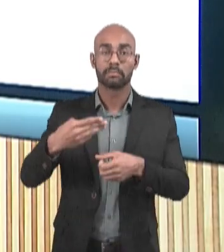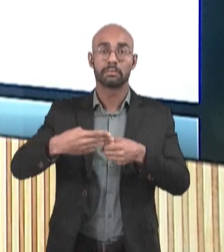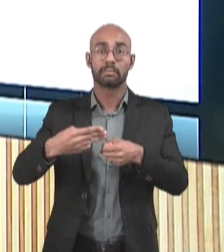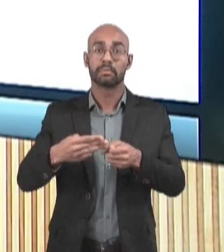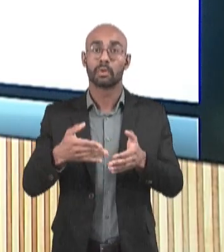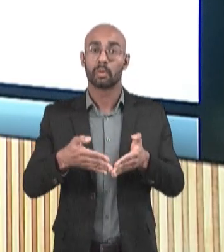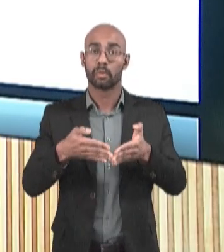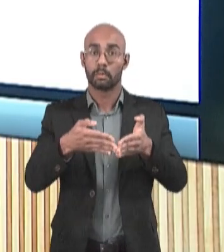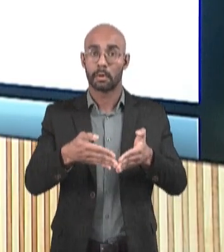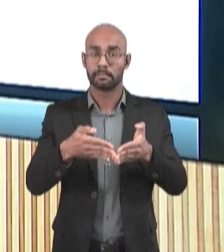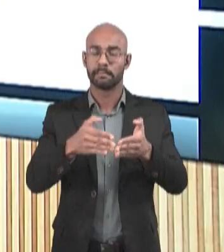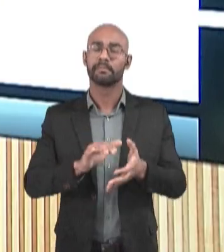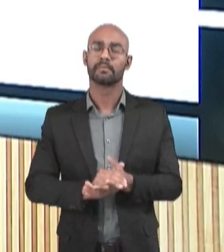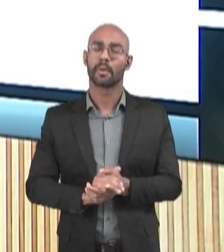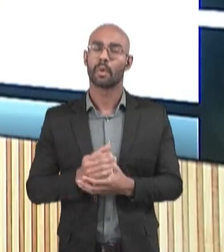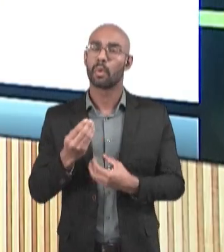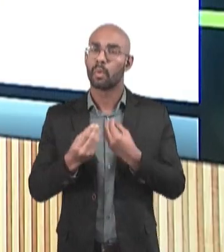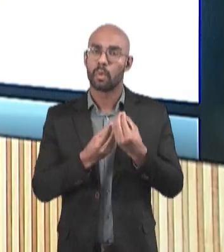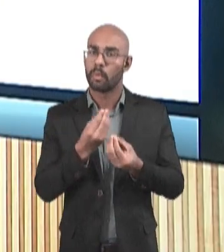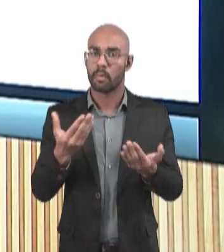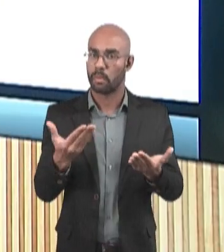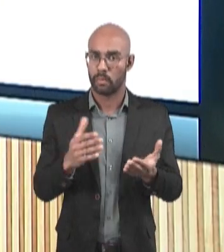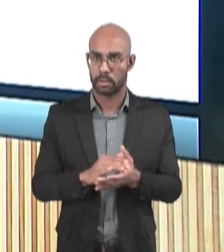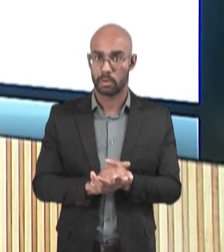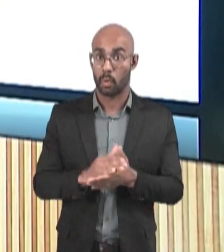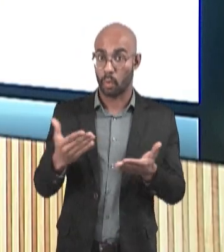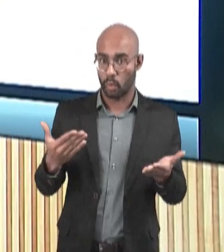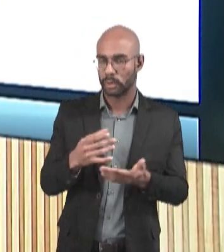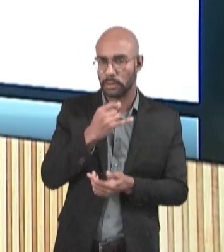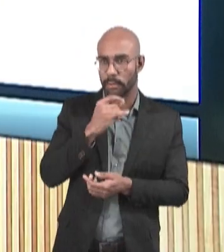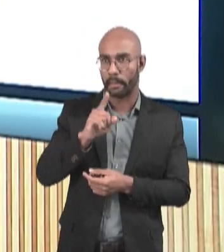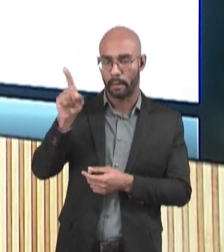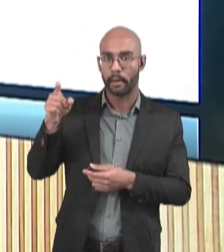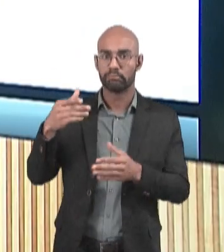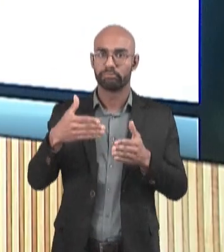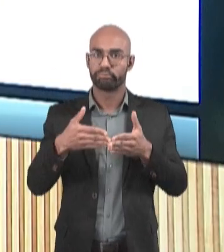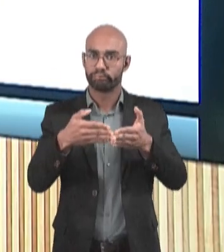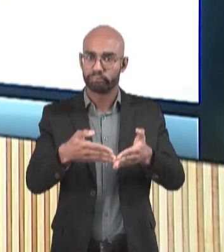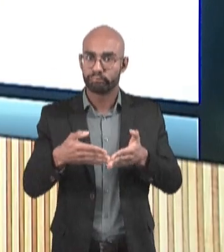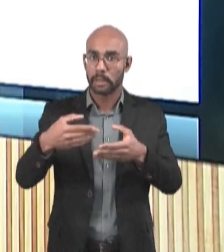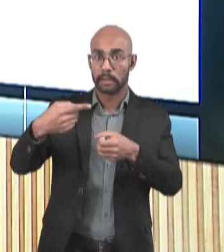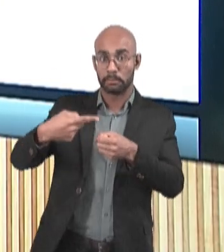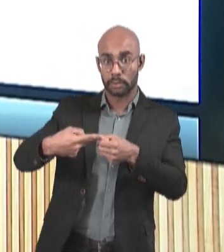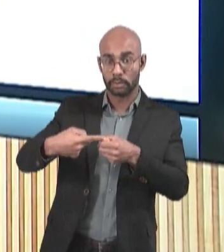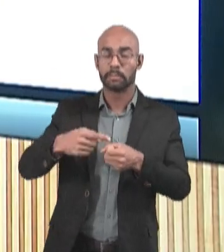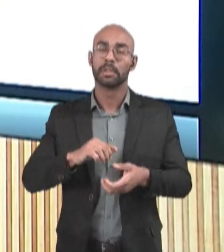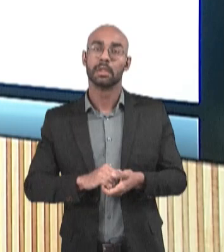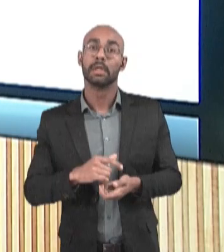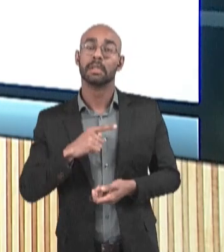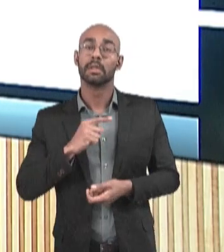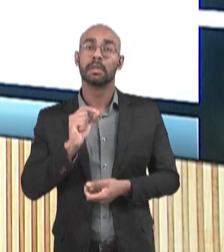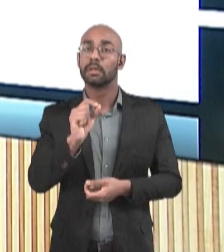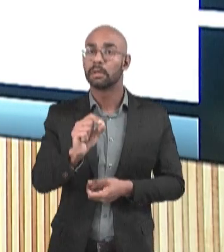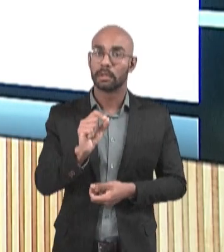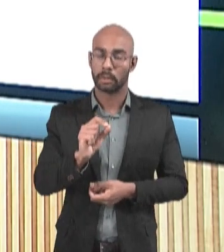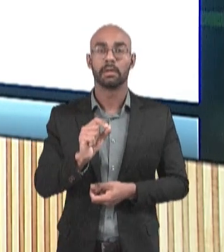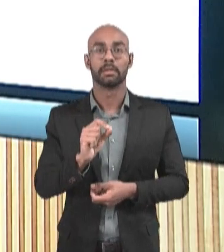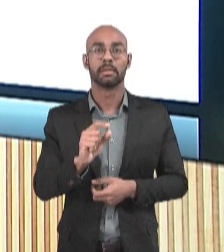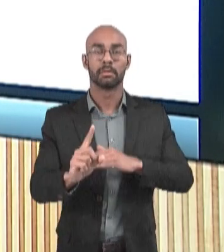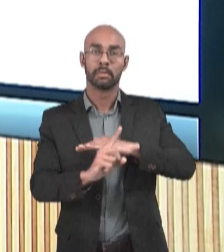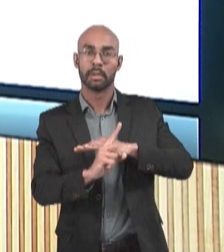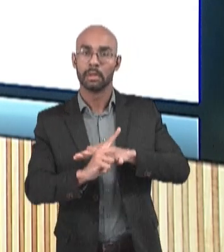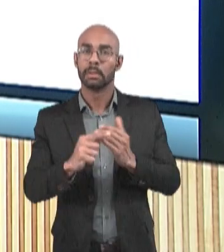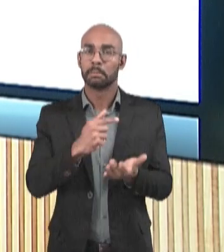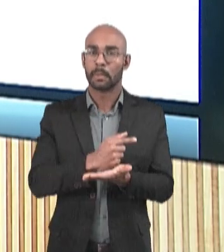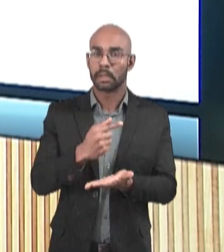de Corumbá. E como que fica agora? Hoje, lá em Corumbá, existe o terceiro serviço notarial de tabelionato